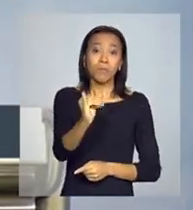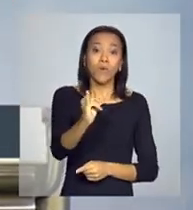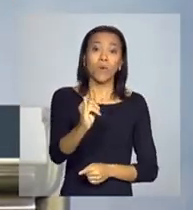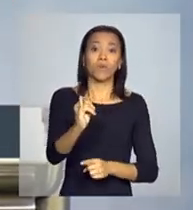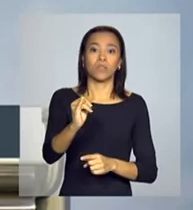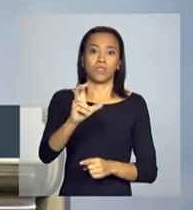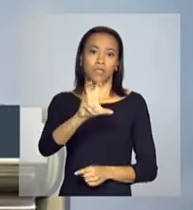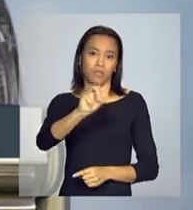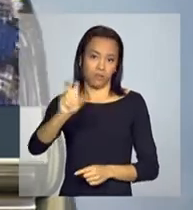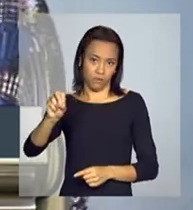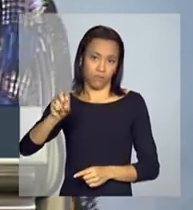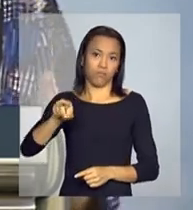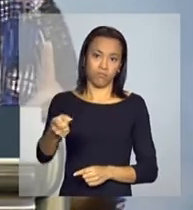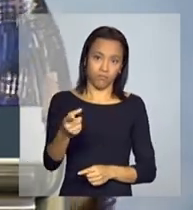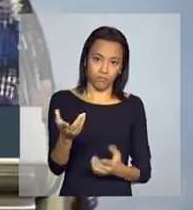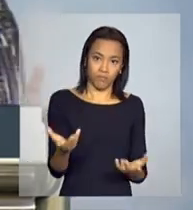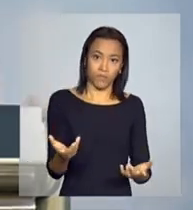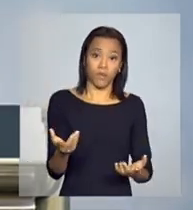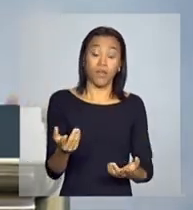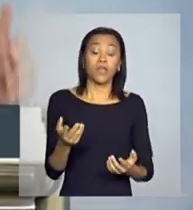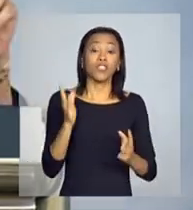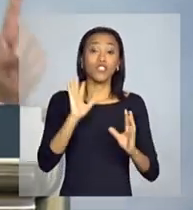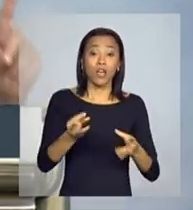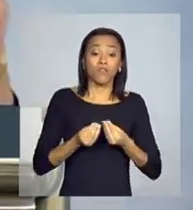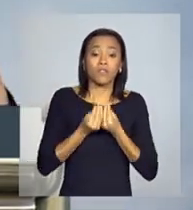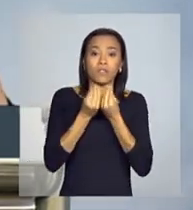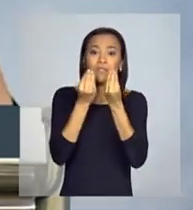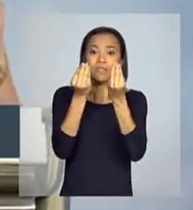2,5 bilhões, que já foi liberado